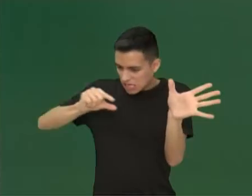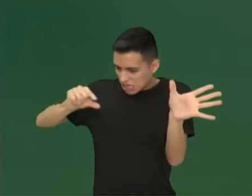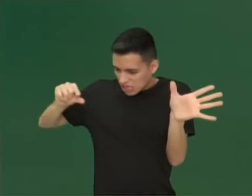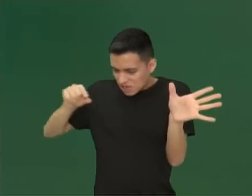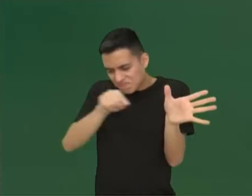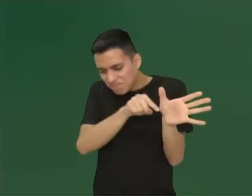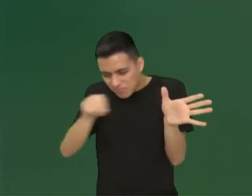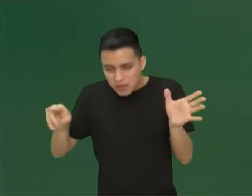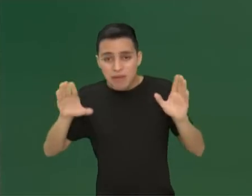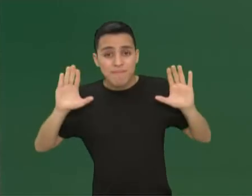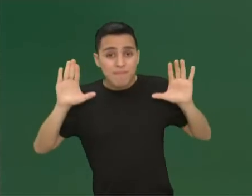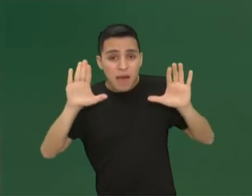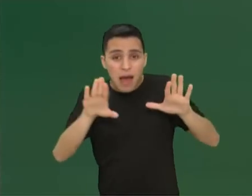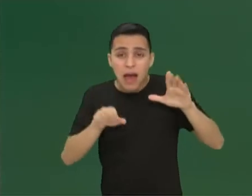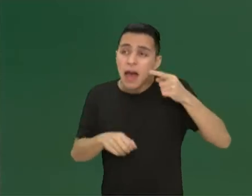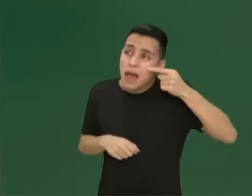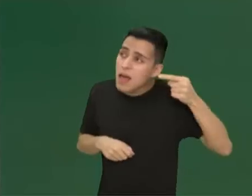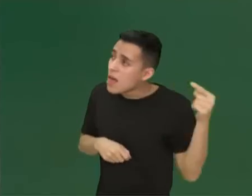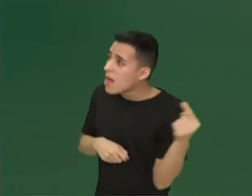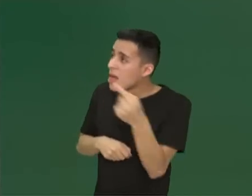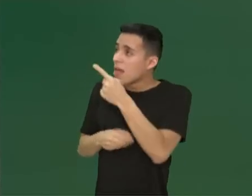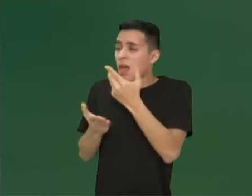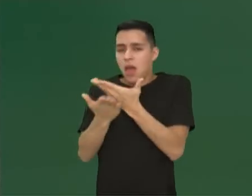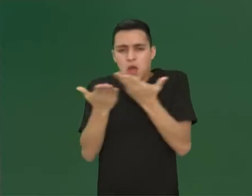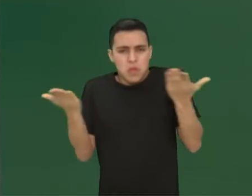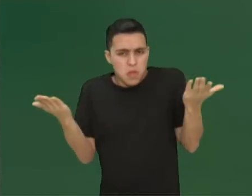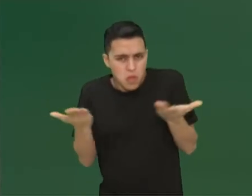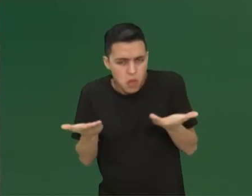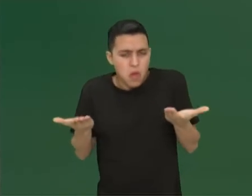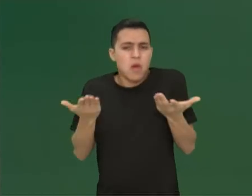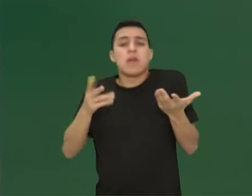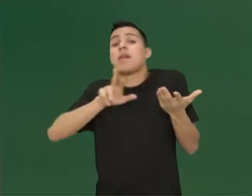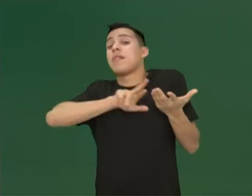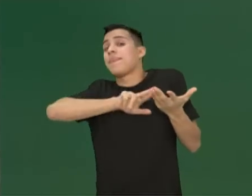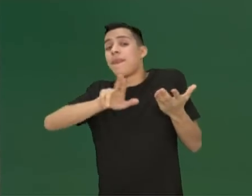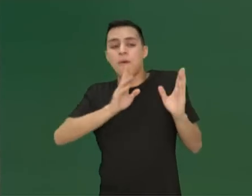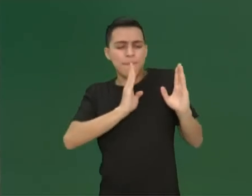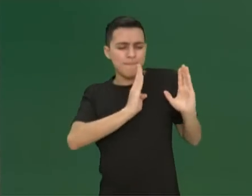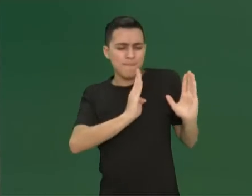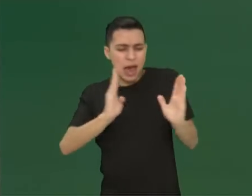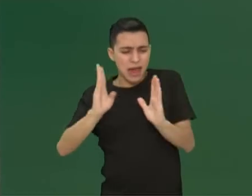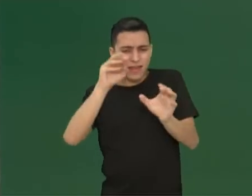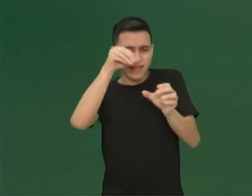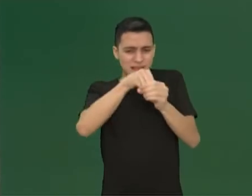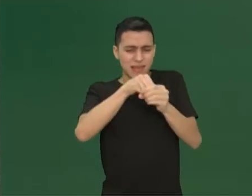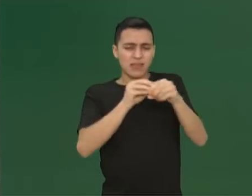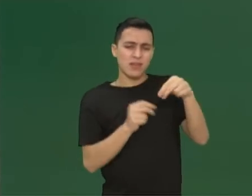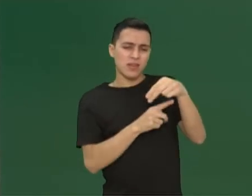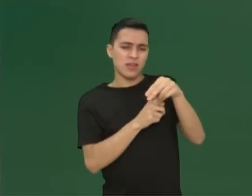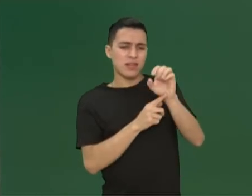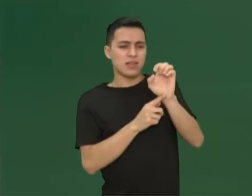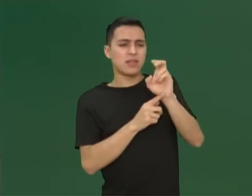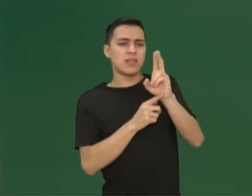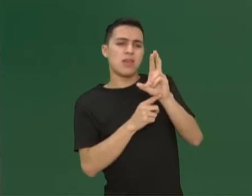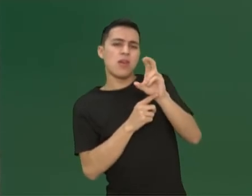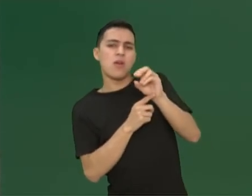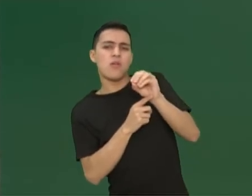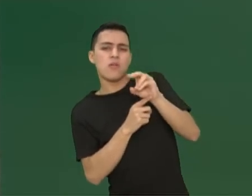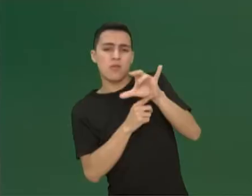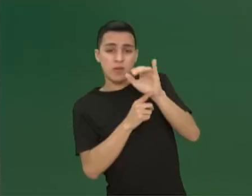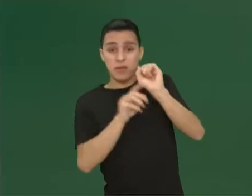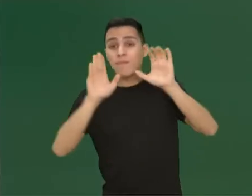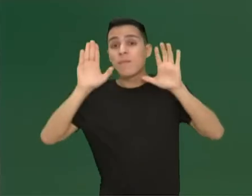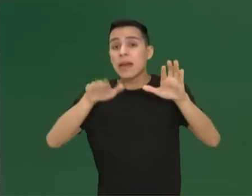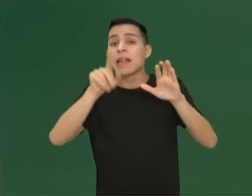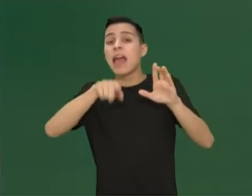que nesse mapa conceitual da aula de hoje, não é bem as partes dos neurônios, e sim os tipos